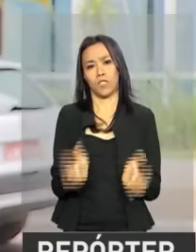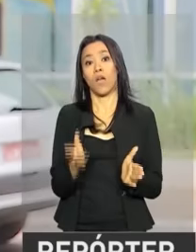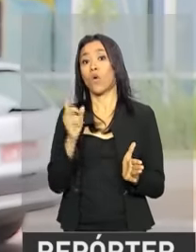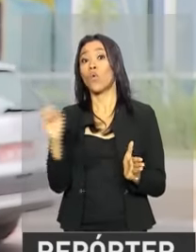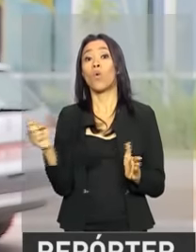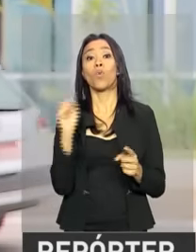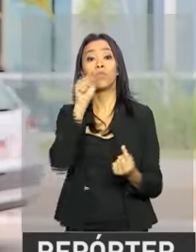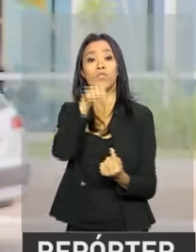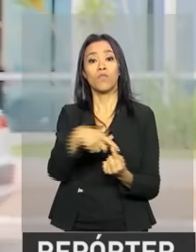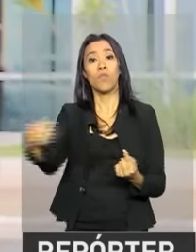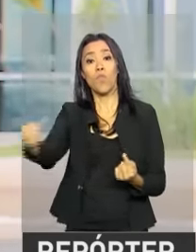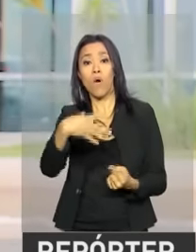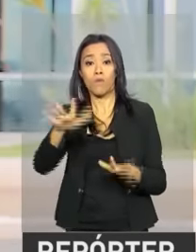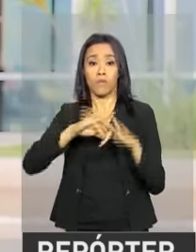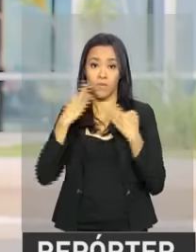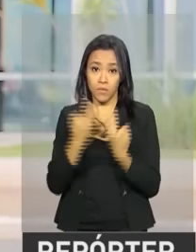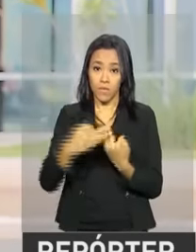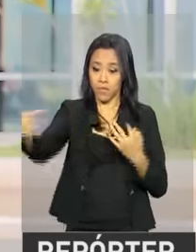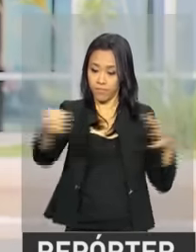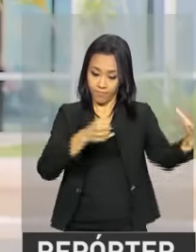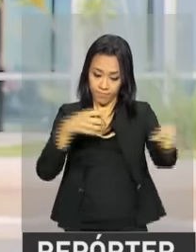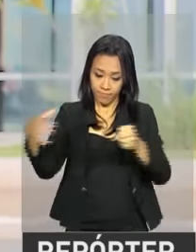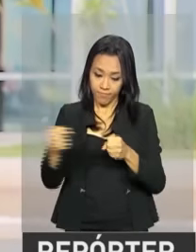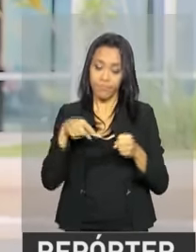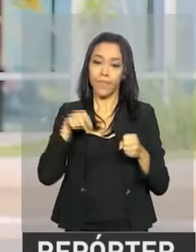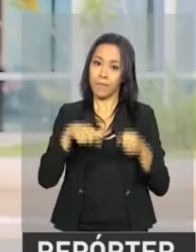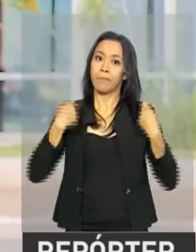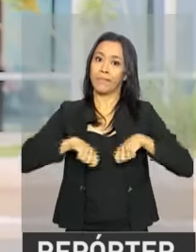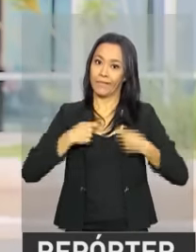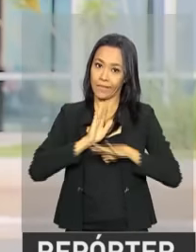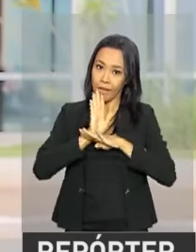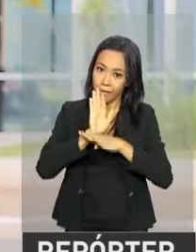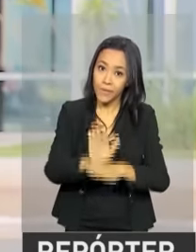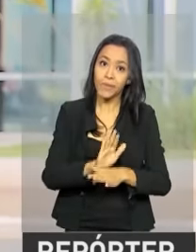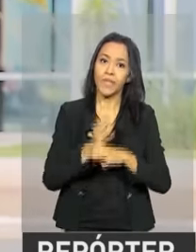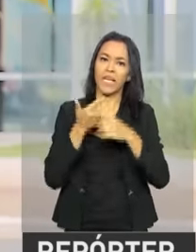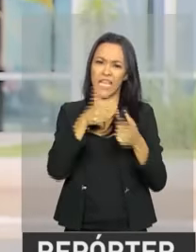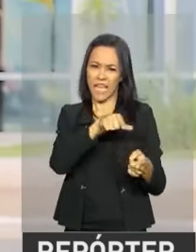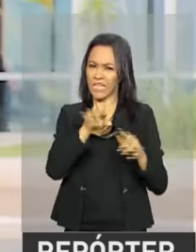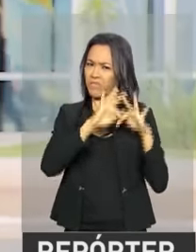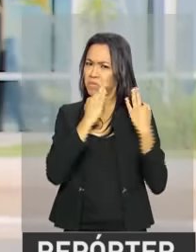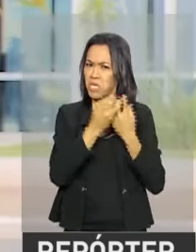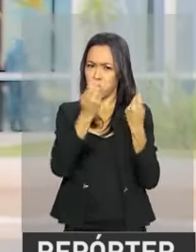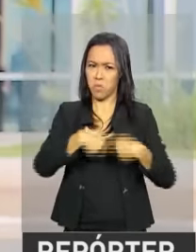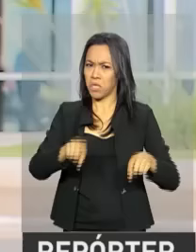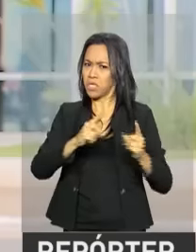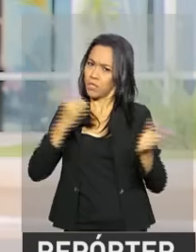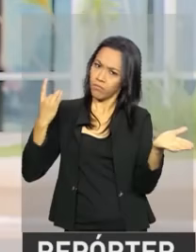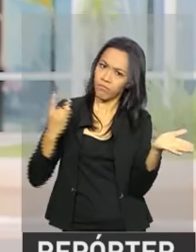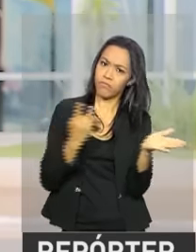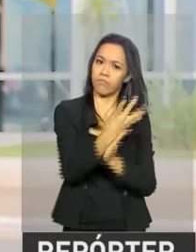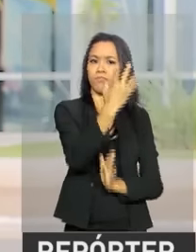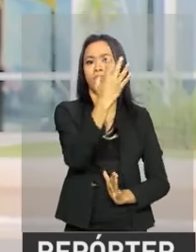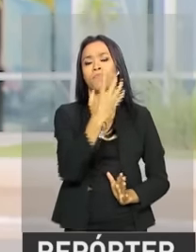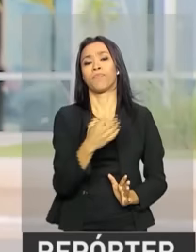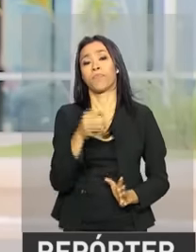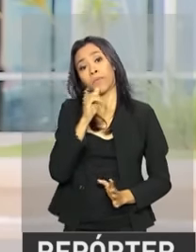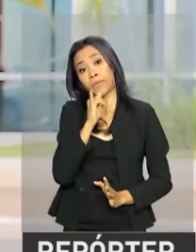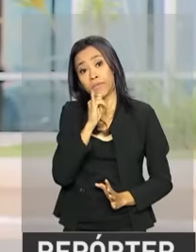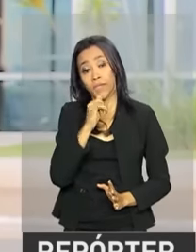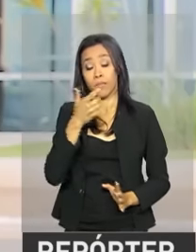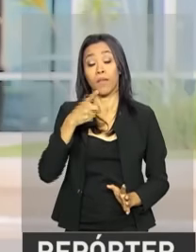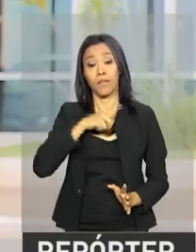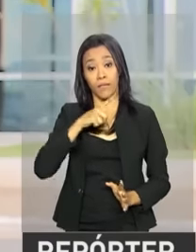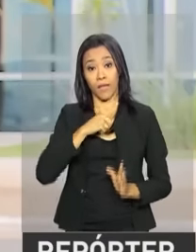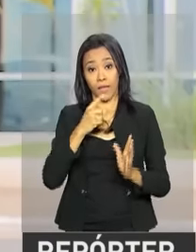famílias que realmente precisam e excluir aquelas que recebem o benefício de forma irregular como por exemplo as que